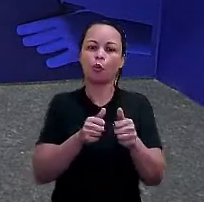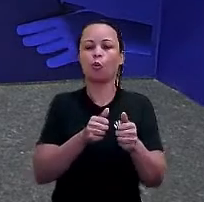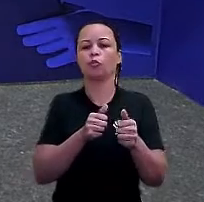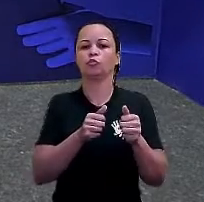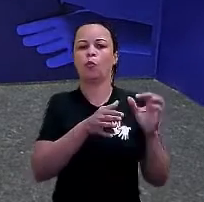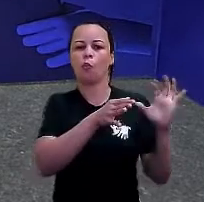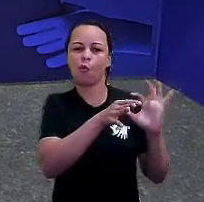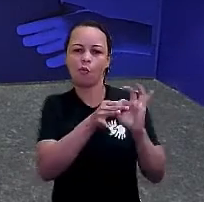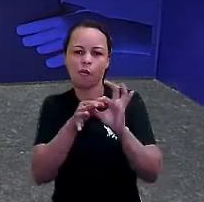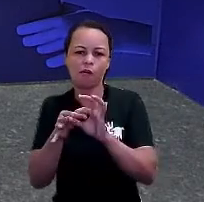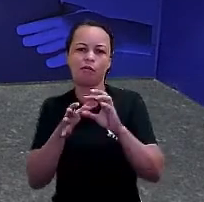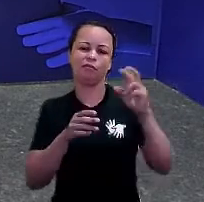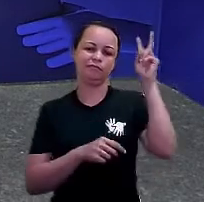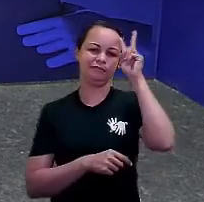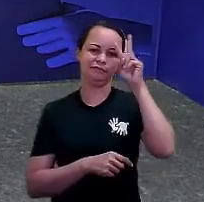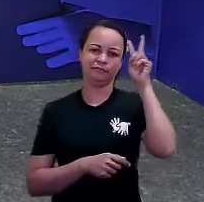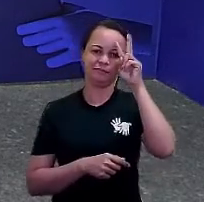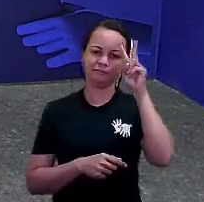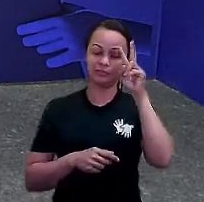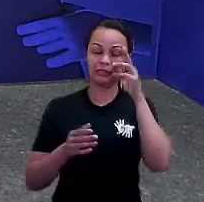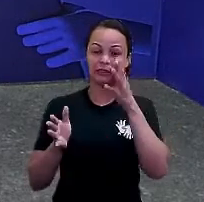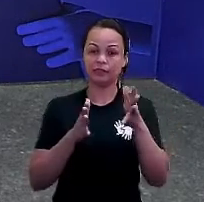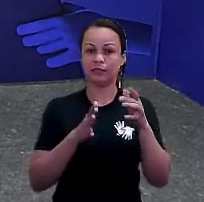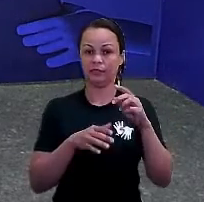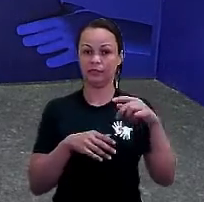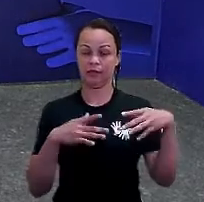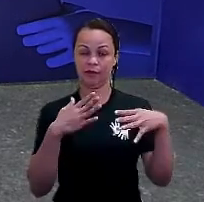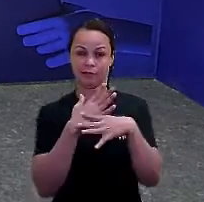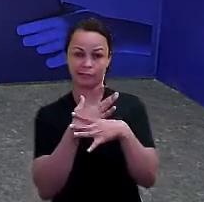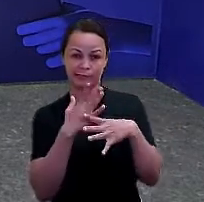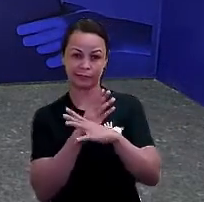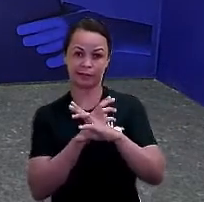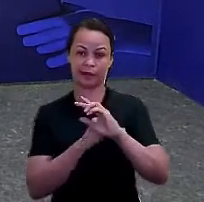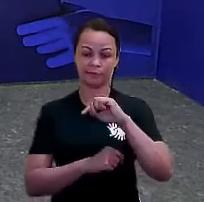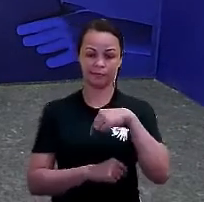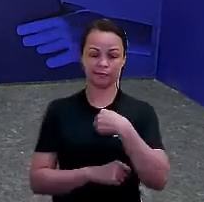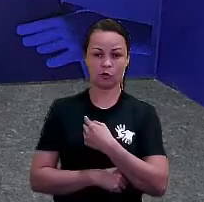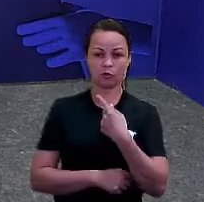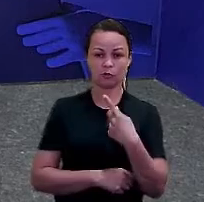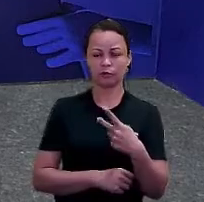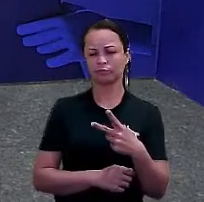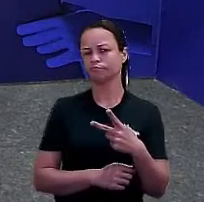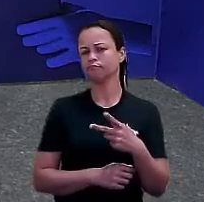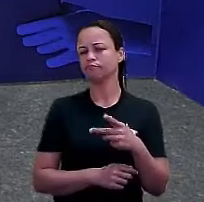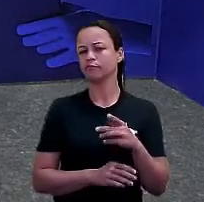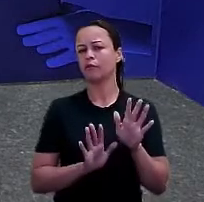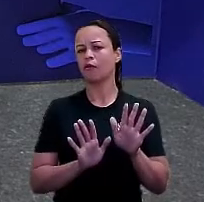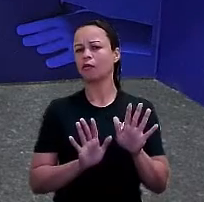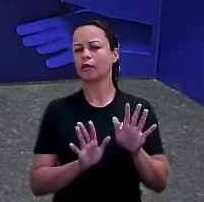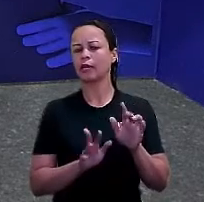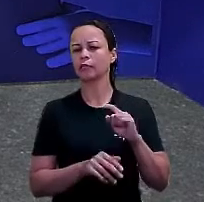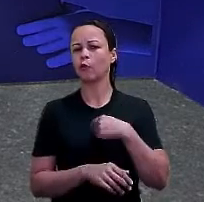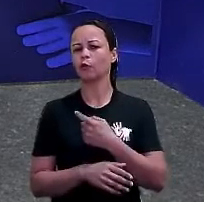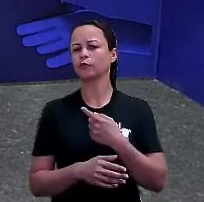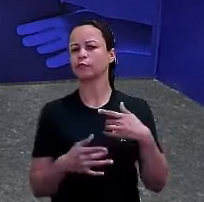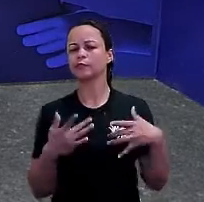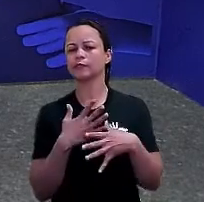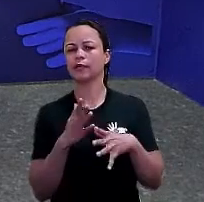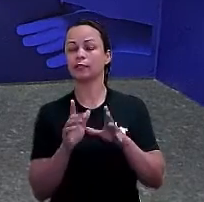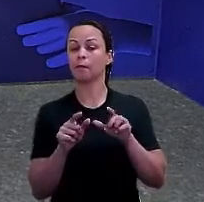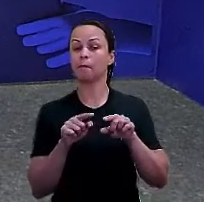histórico em que a nossa cidade, em que foi, na verdade, não em que a nossa cidade, mas que foi importante para